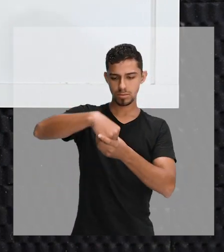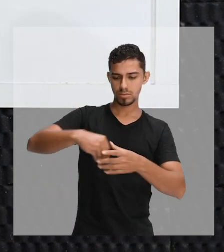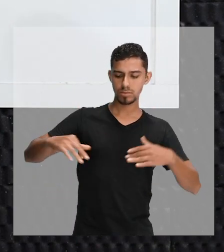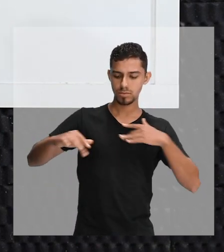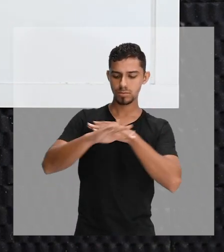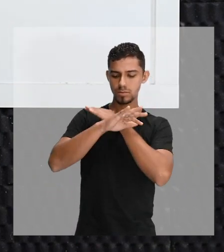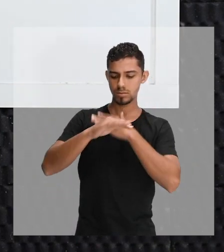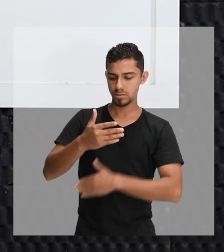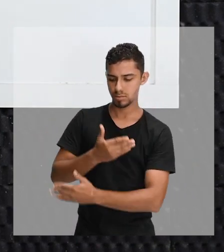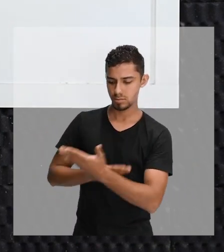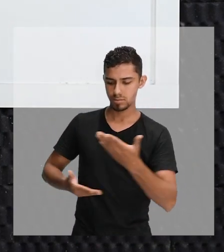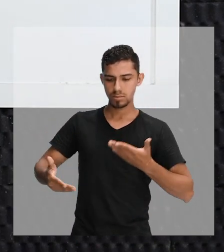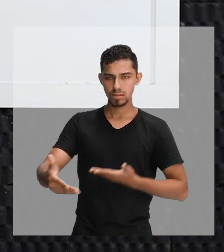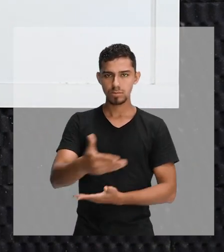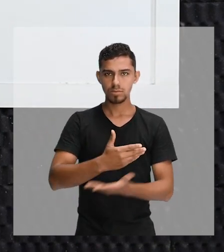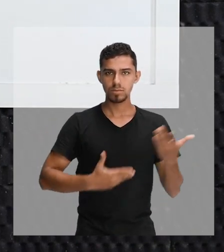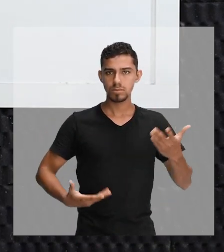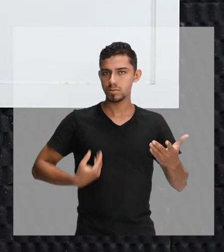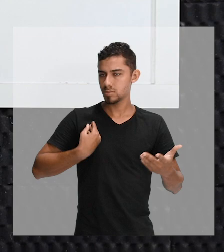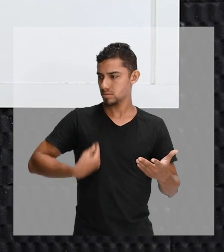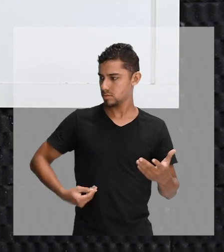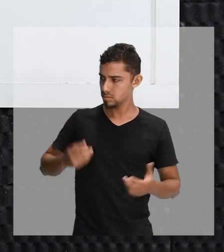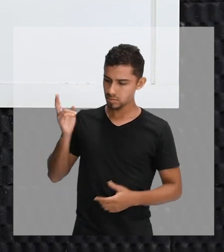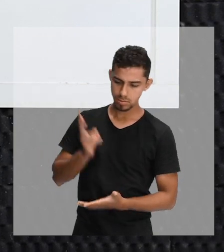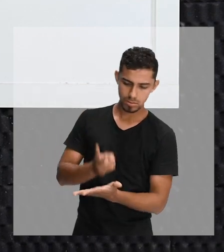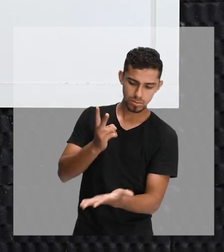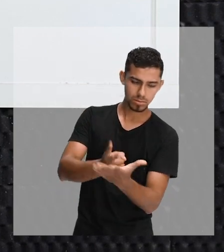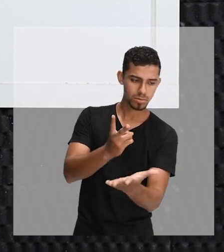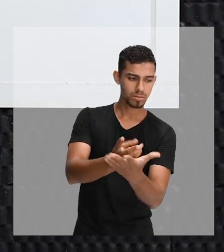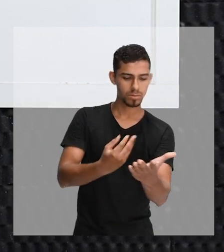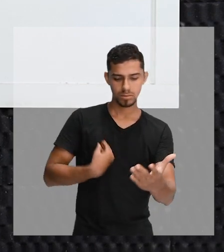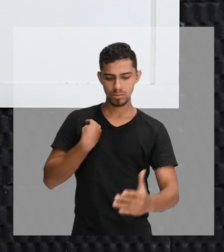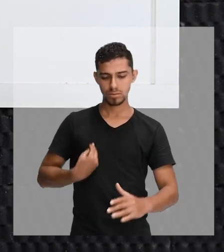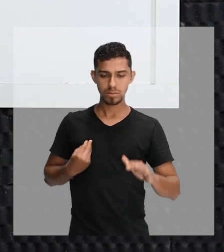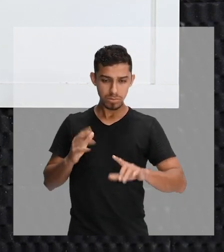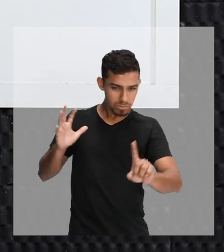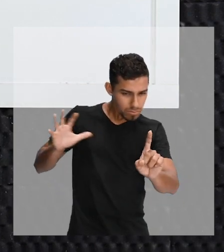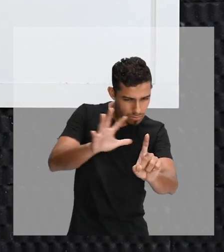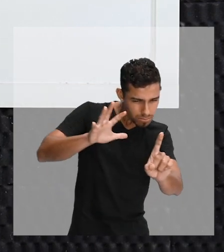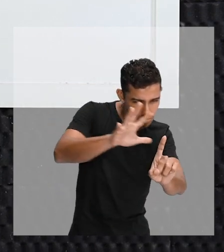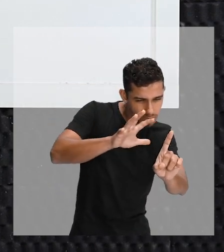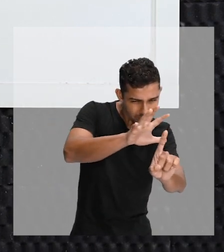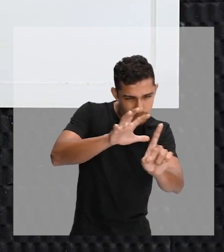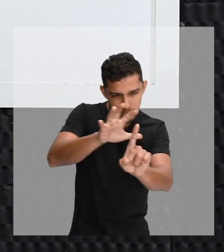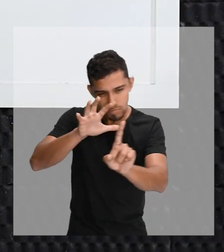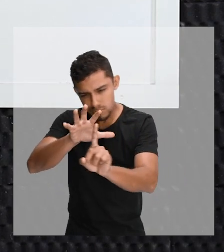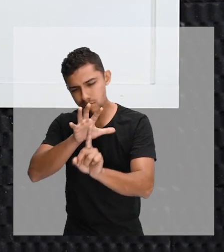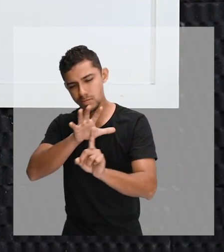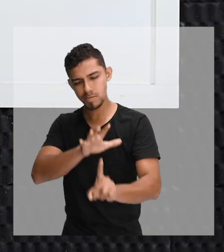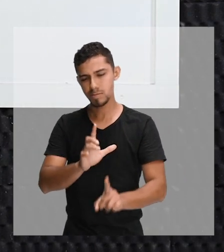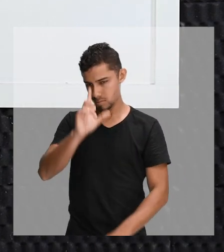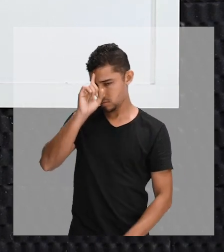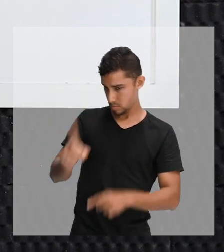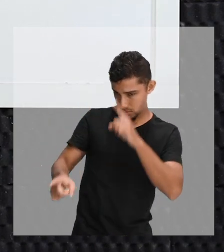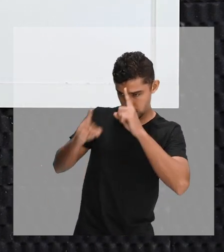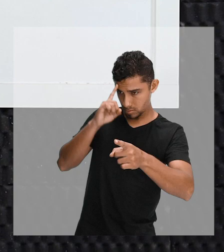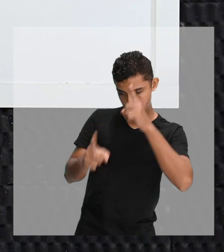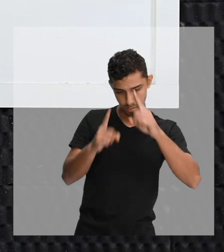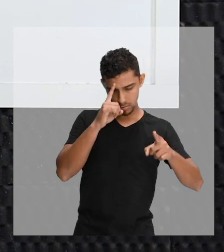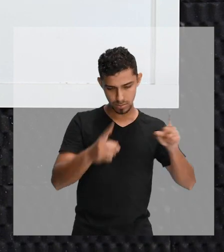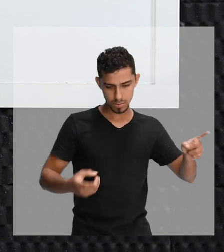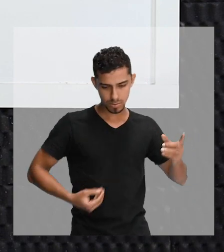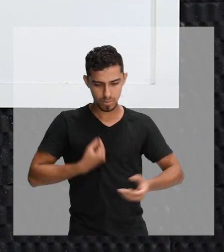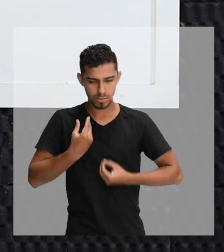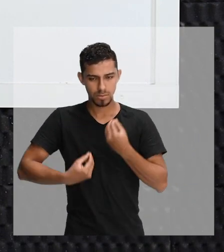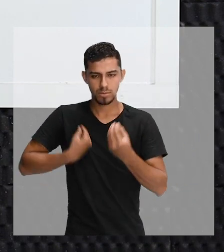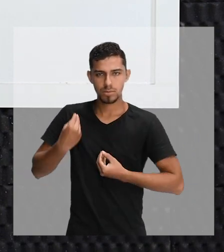coletiva, possa o tempo inteiro estar participando, influenciando, tomando decisões conscientes e benéficas